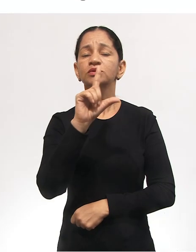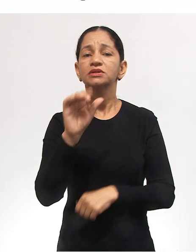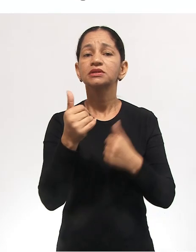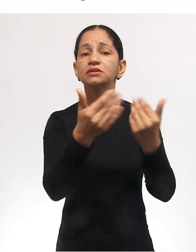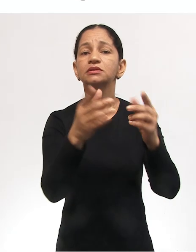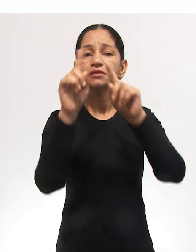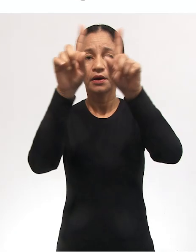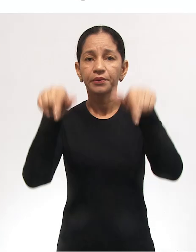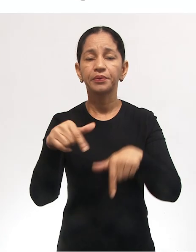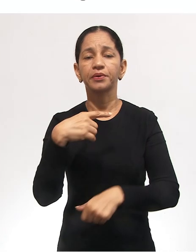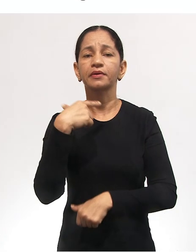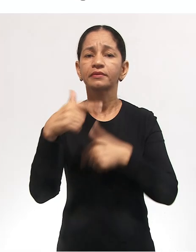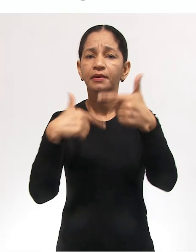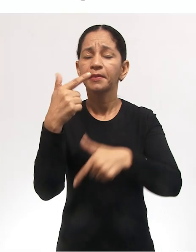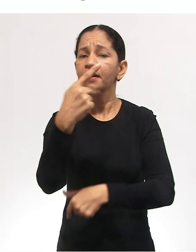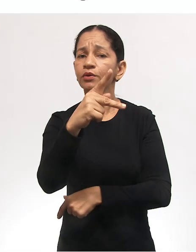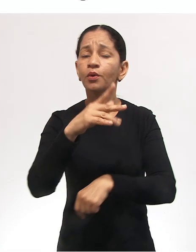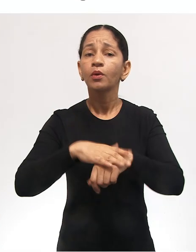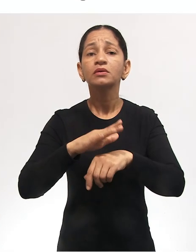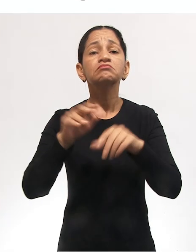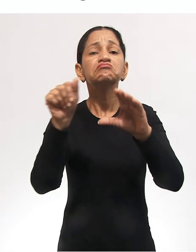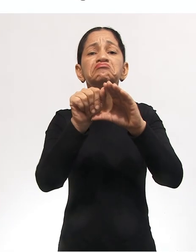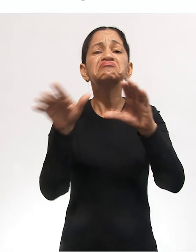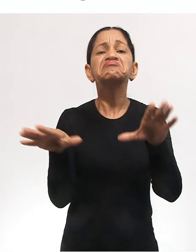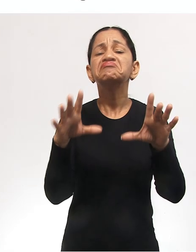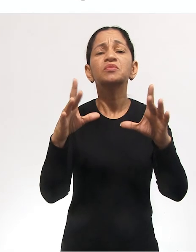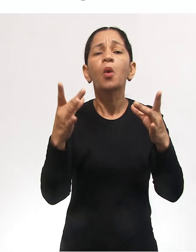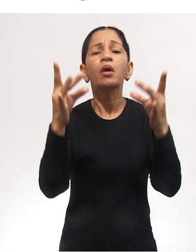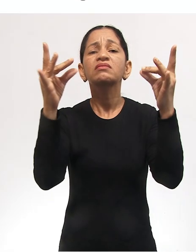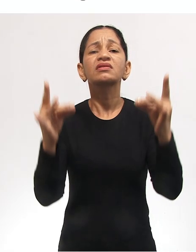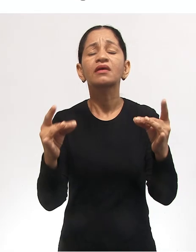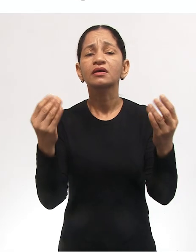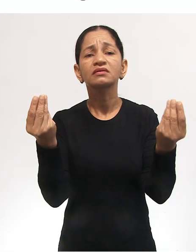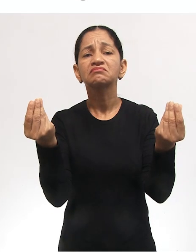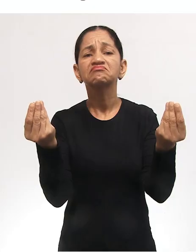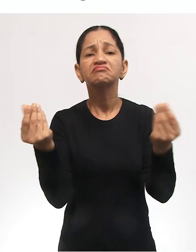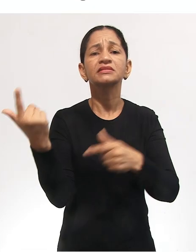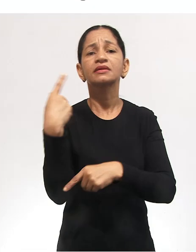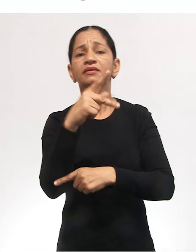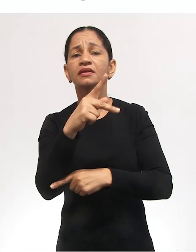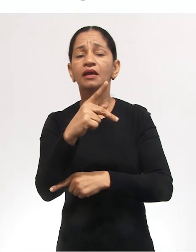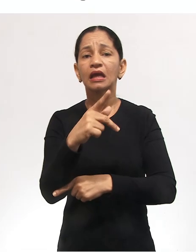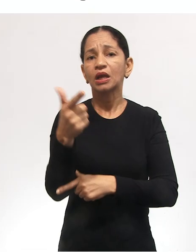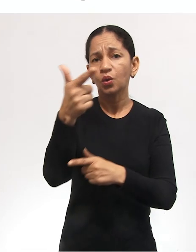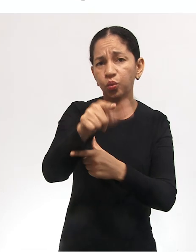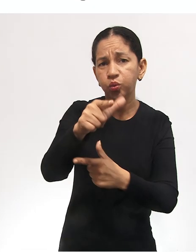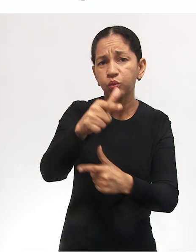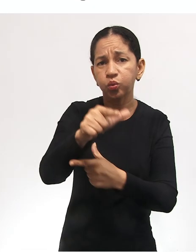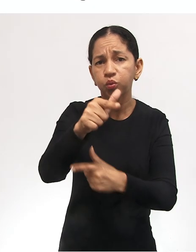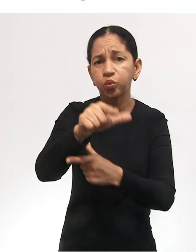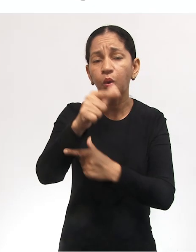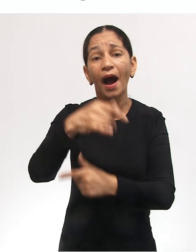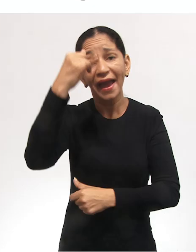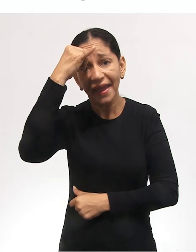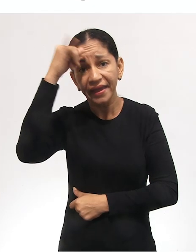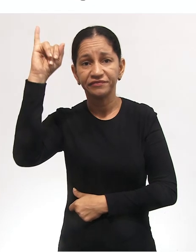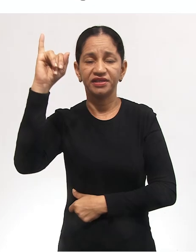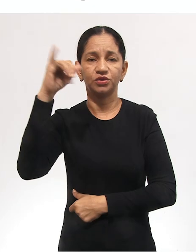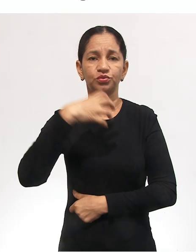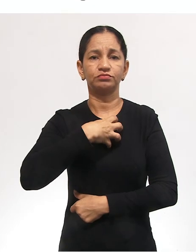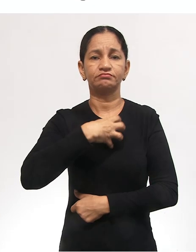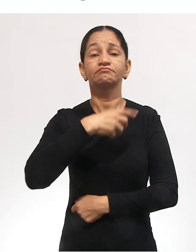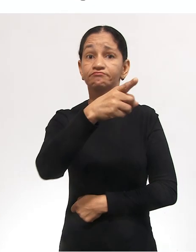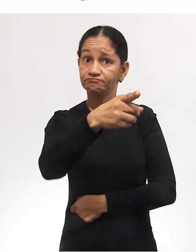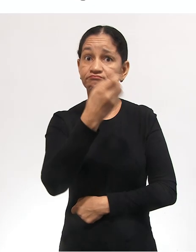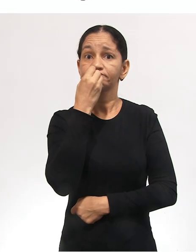vai ajudar em que aspecto para aqueles colaboradores? A questão de exercício repetitivo para evitar lesões, vai ser só